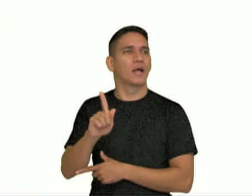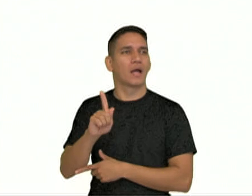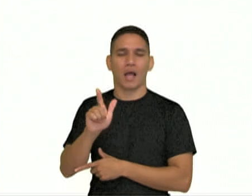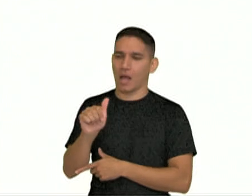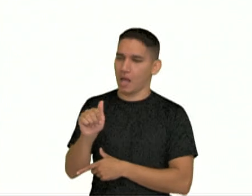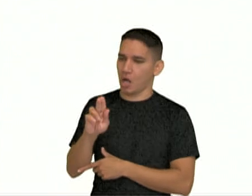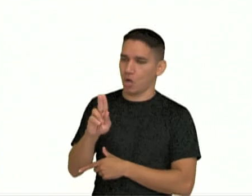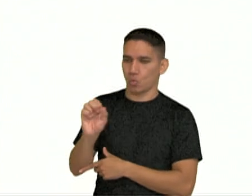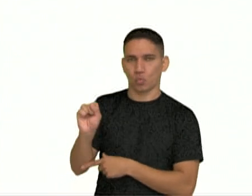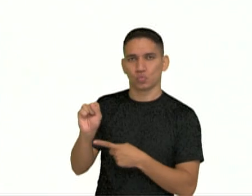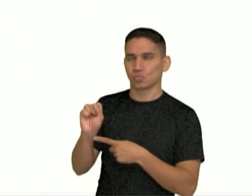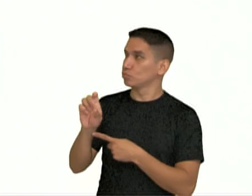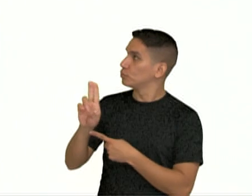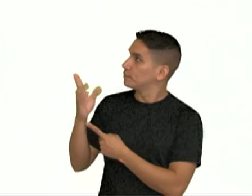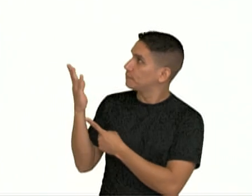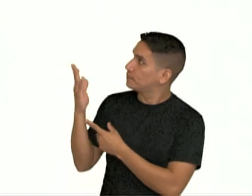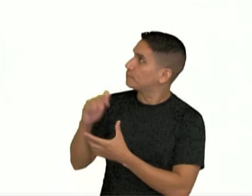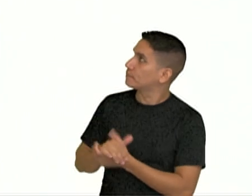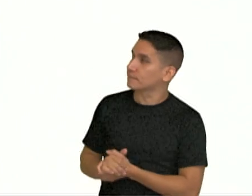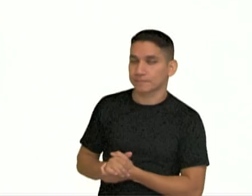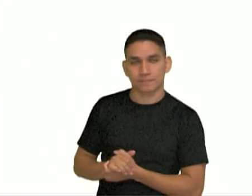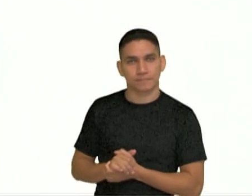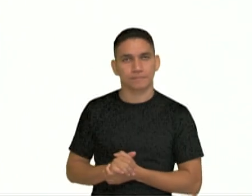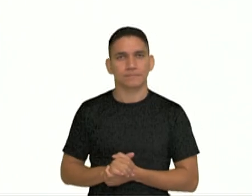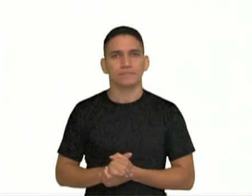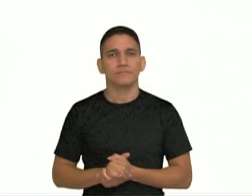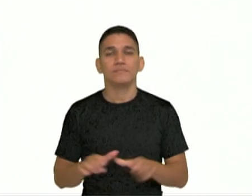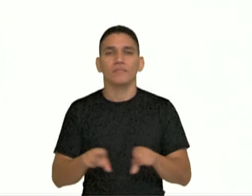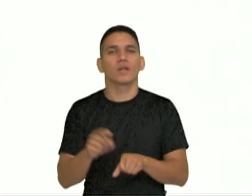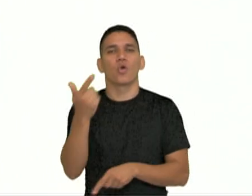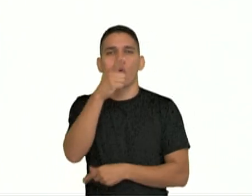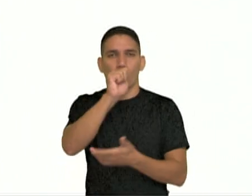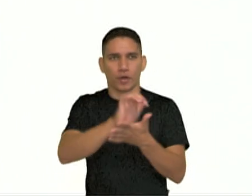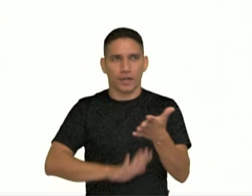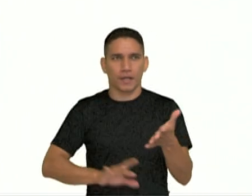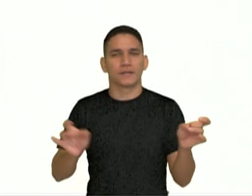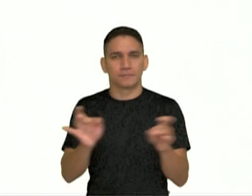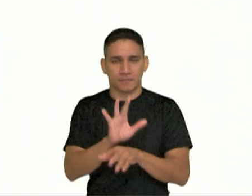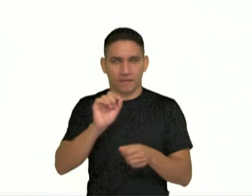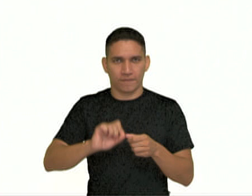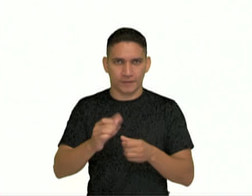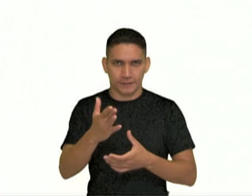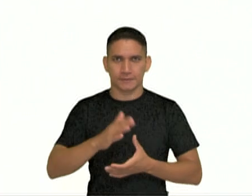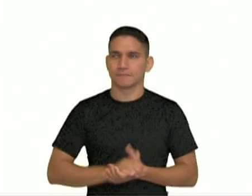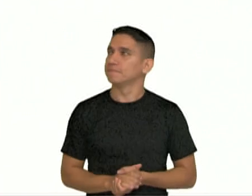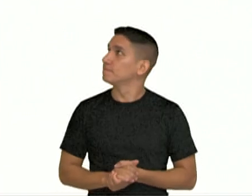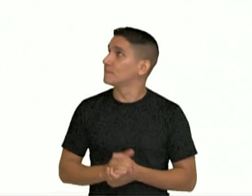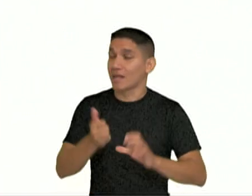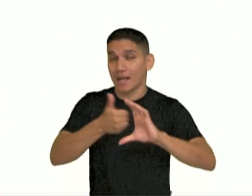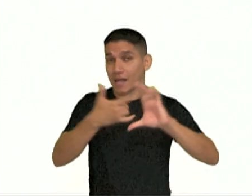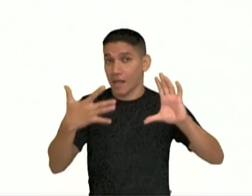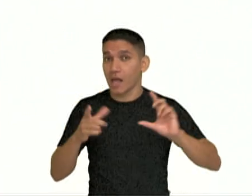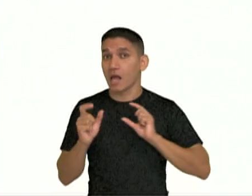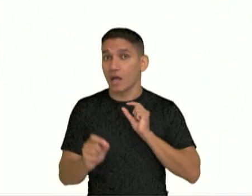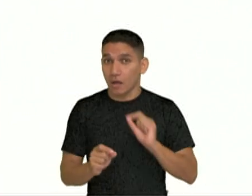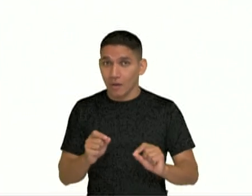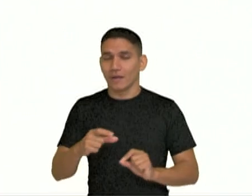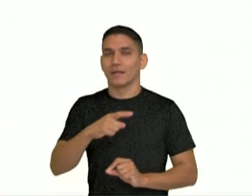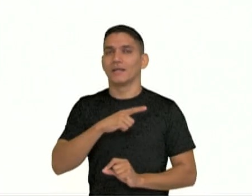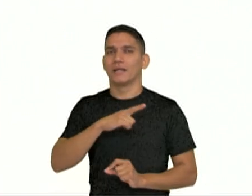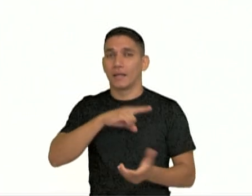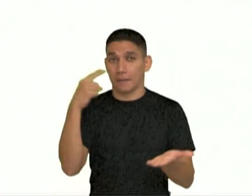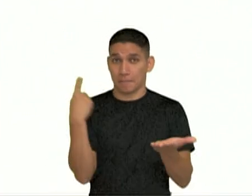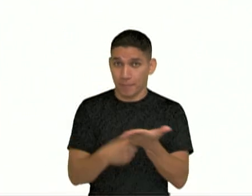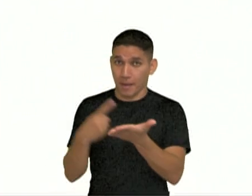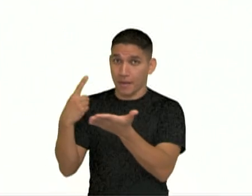nos fenótipos intermediários. Mais um exercício resolvido para a gente fazer. Uma característica determinada